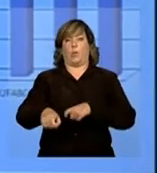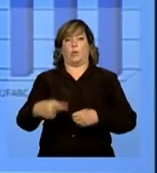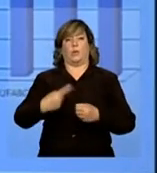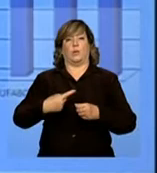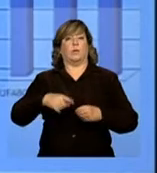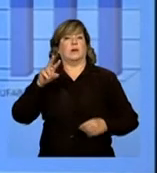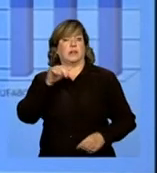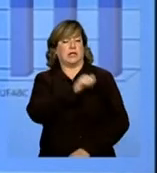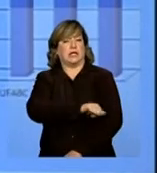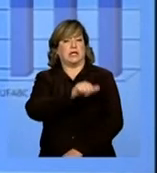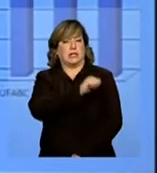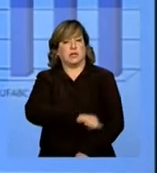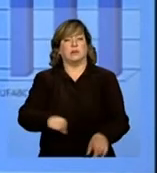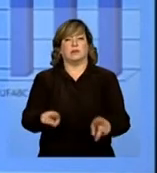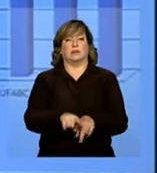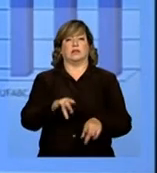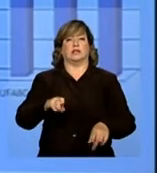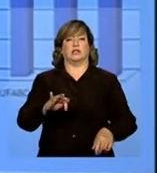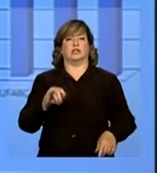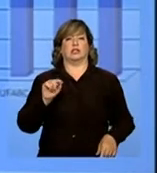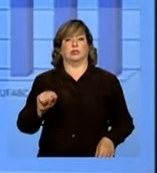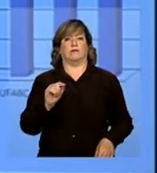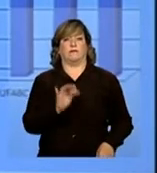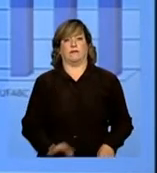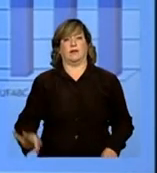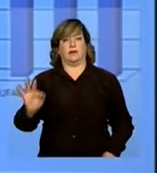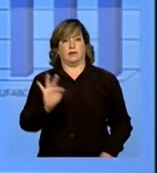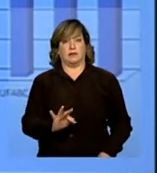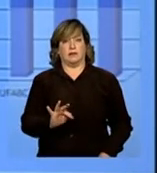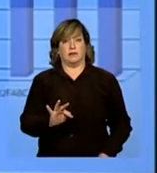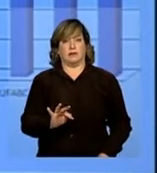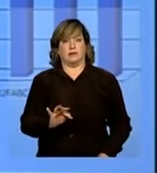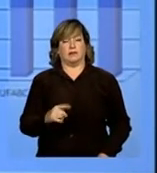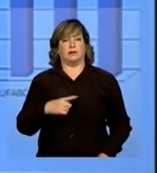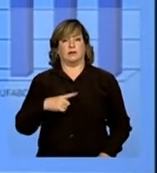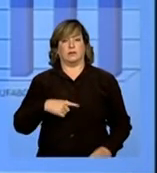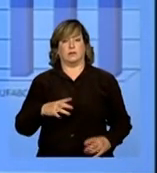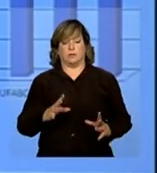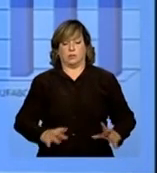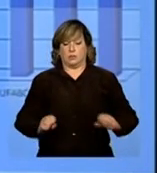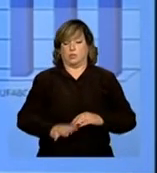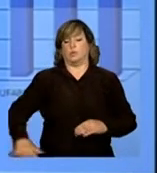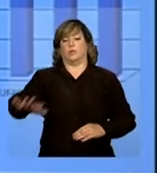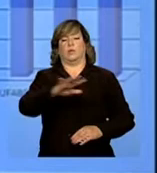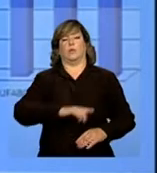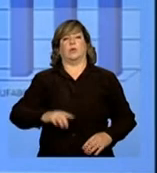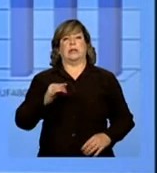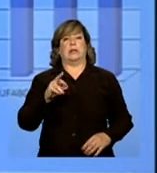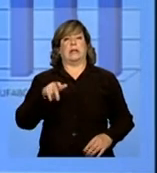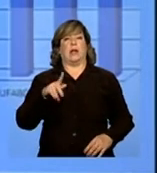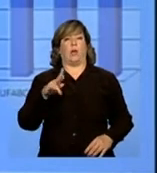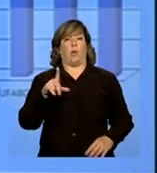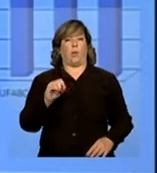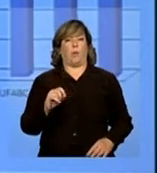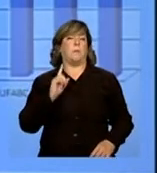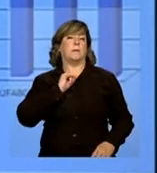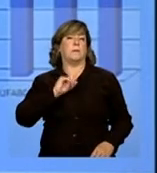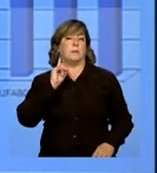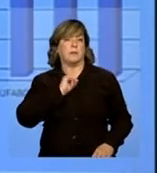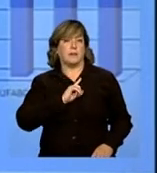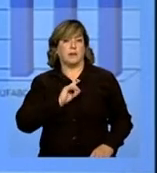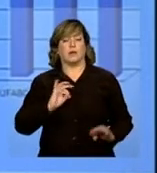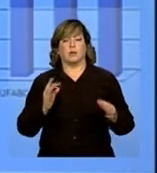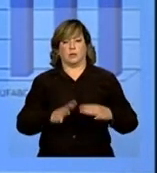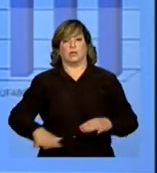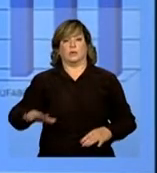de Janeiro Instituto Federal do Triângulo Mineiro essa legislação de Minas solo histórico